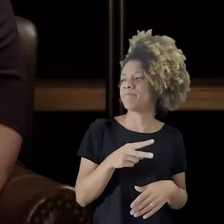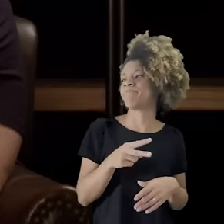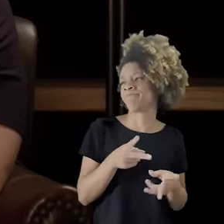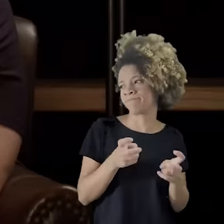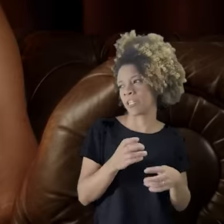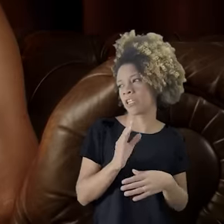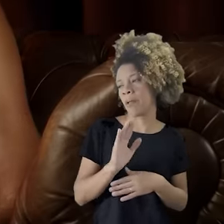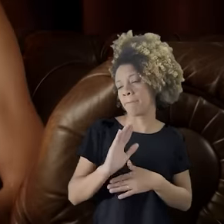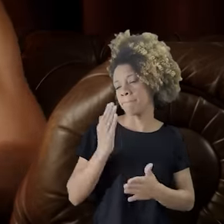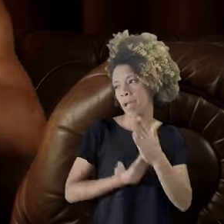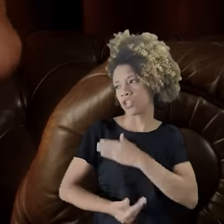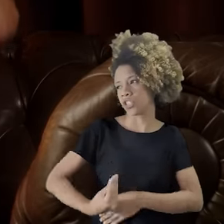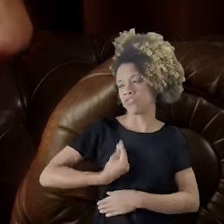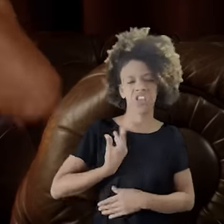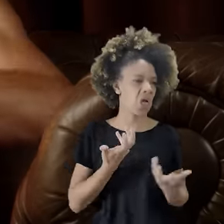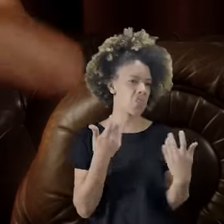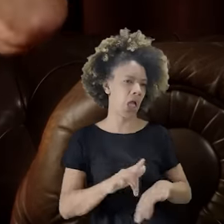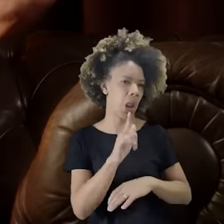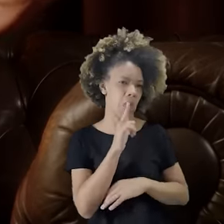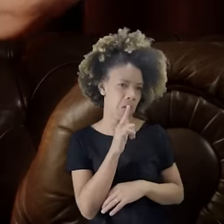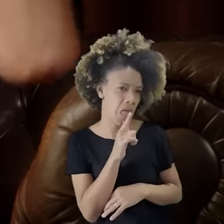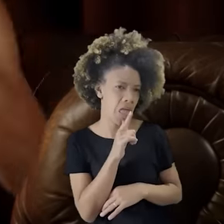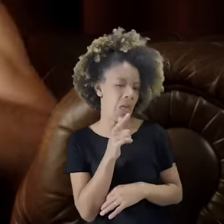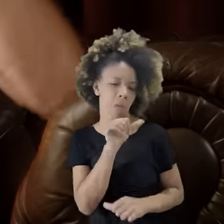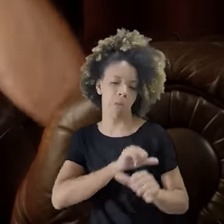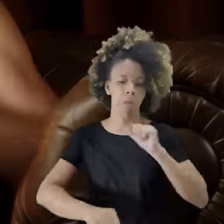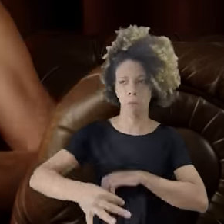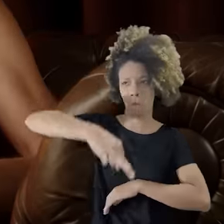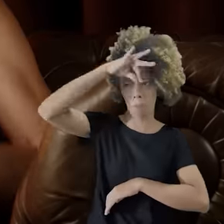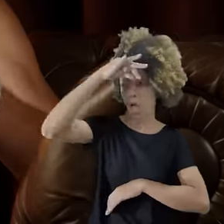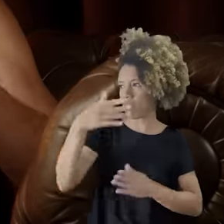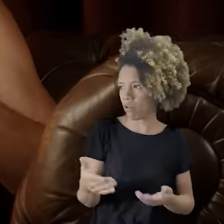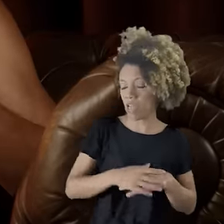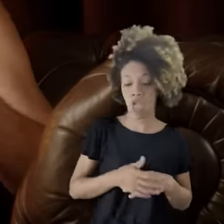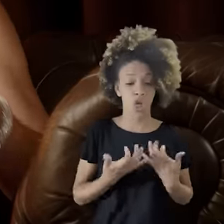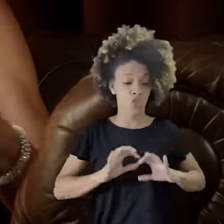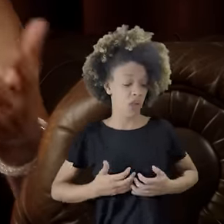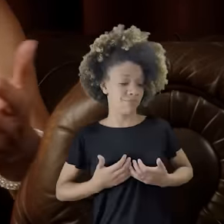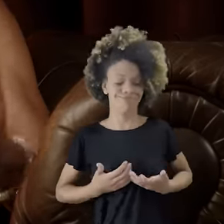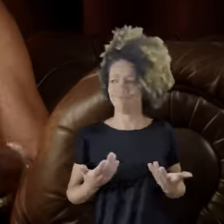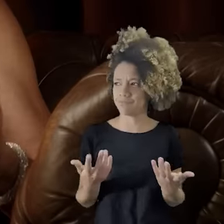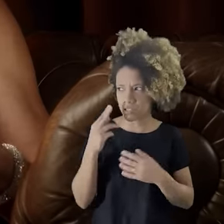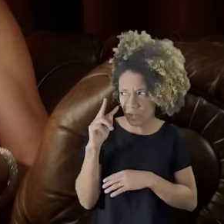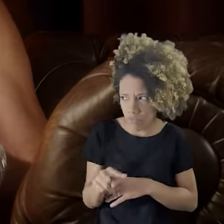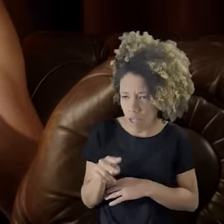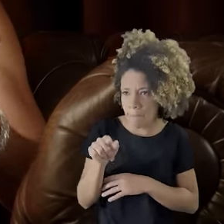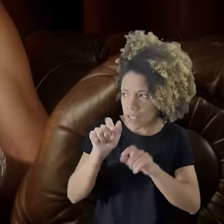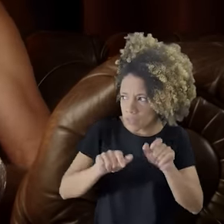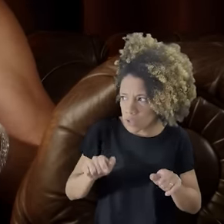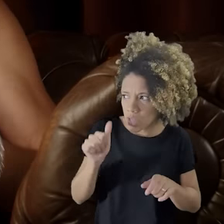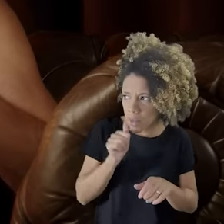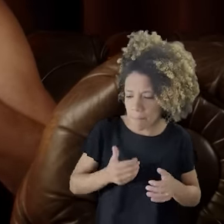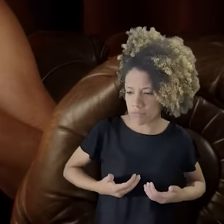imagina porque ela vai lá eu não quero mais o meu Zezinho pá eu não quero mais o peixe bem Que feio para para